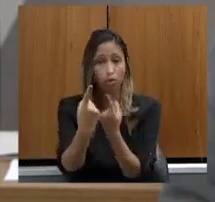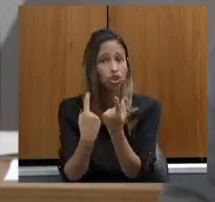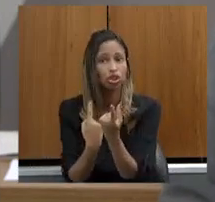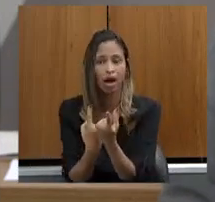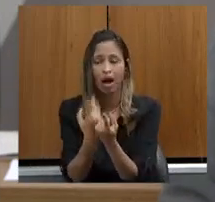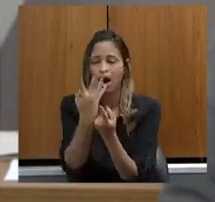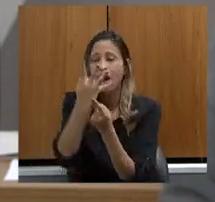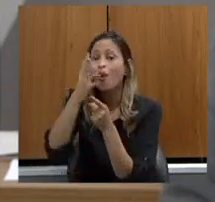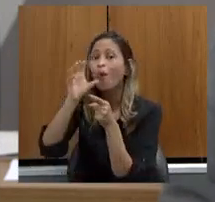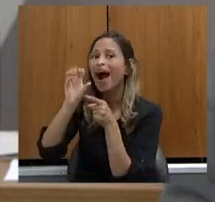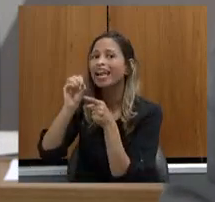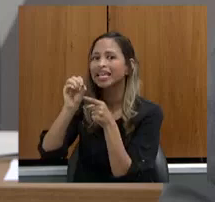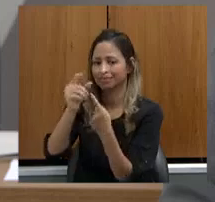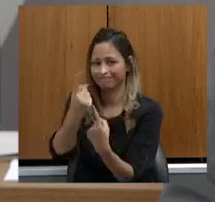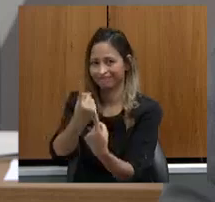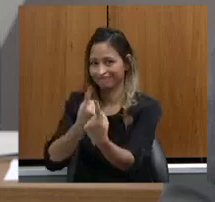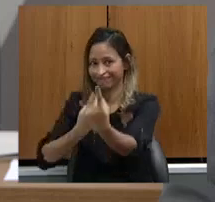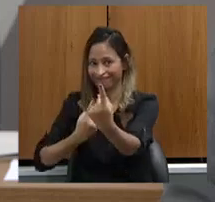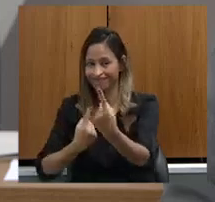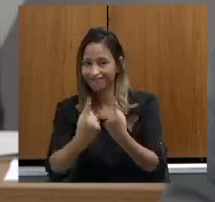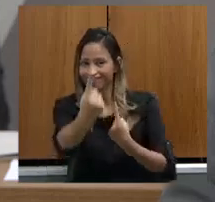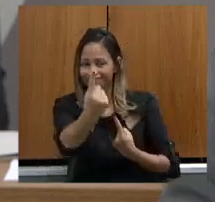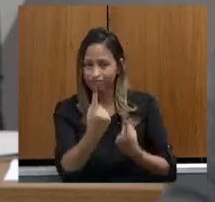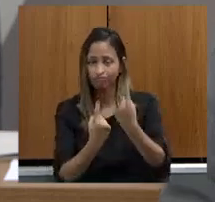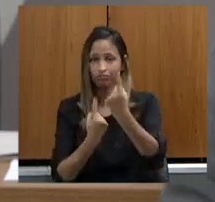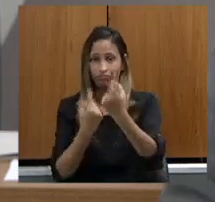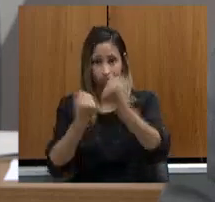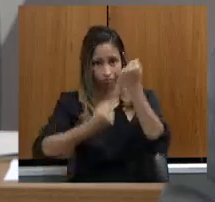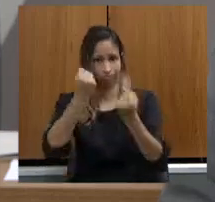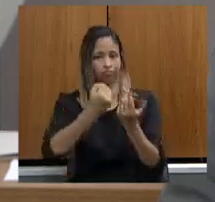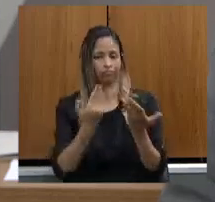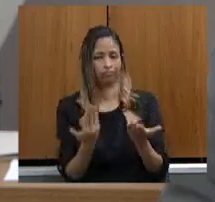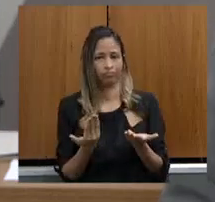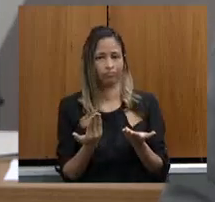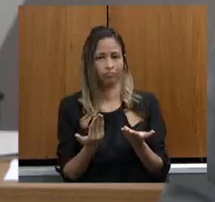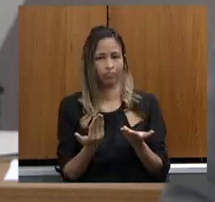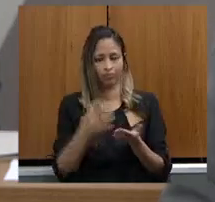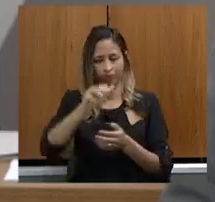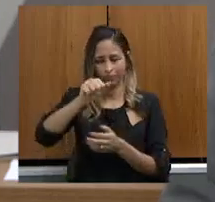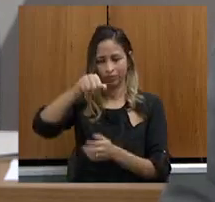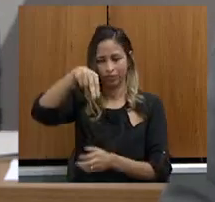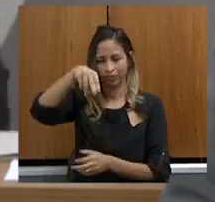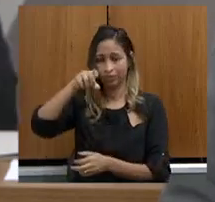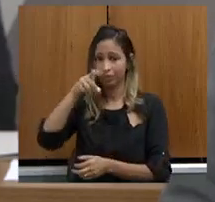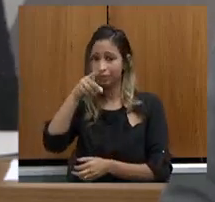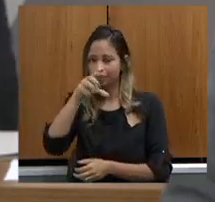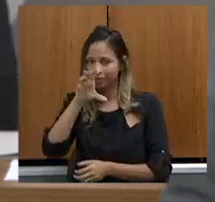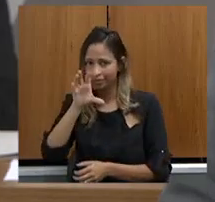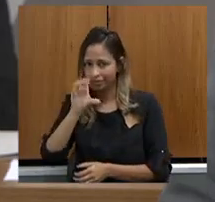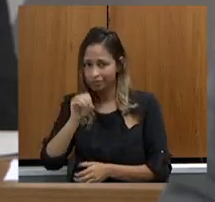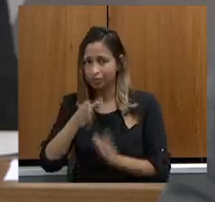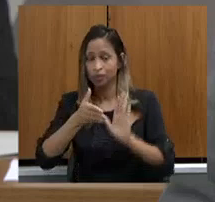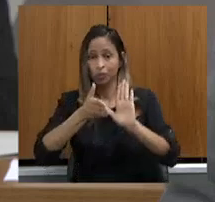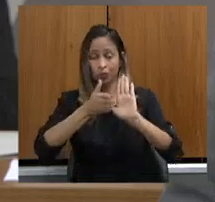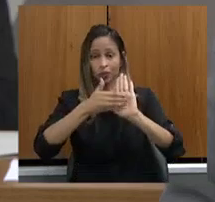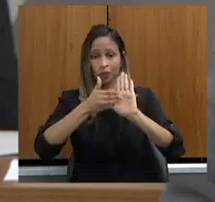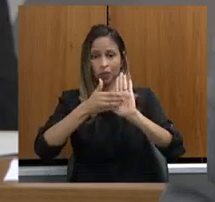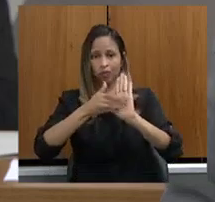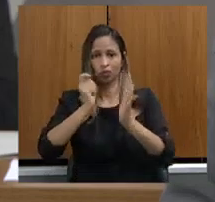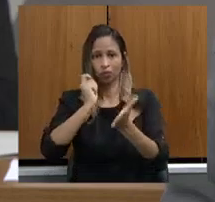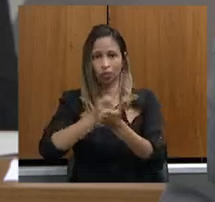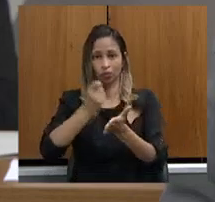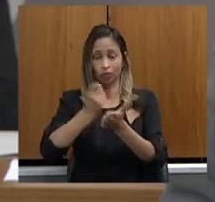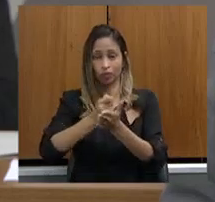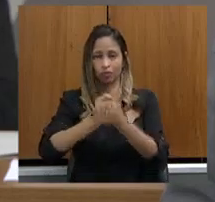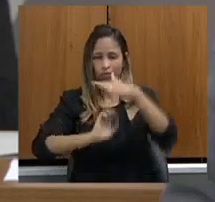andamento trechos Então as coisas estão andando nós temos um anexo que diz respeito às obrigações de fazer da empresa